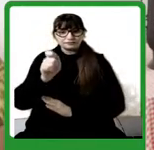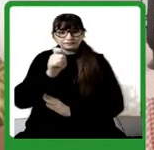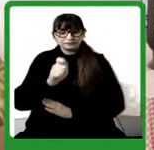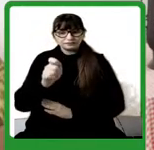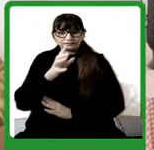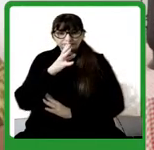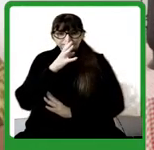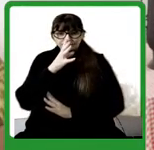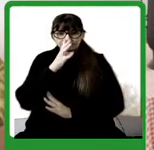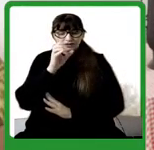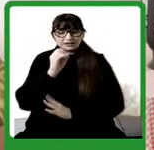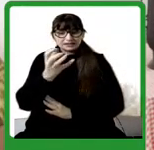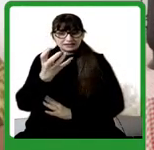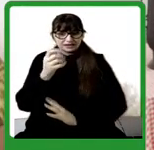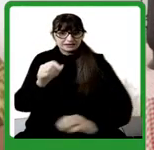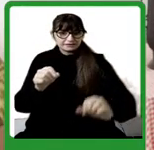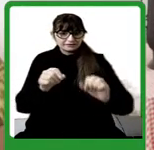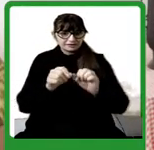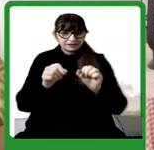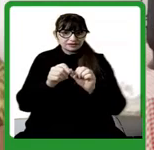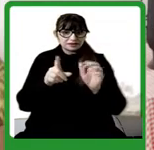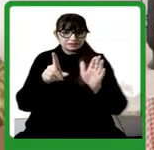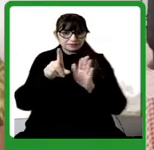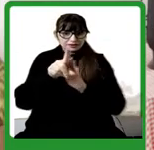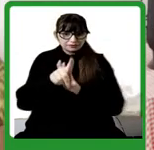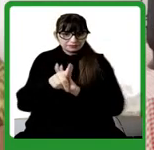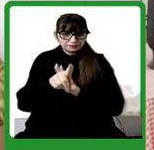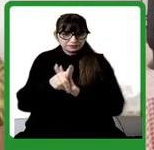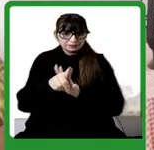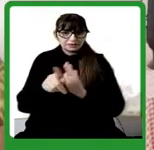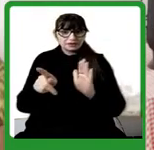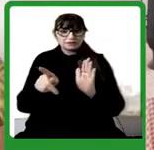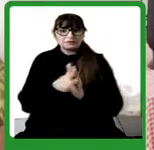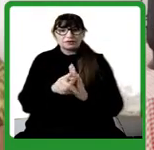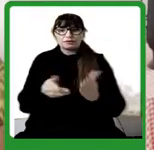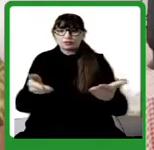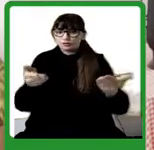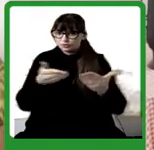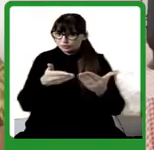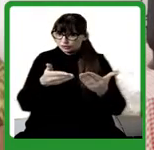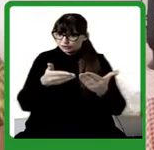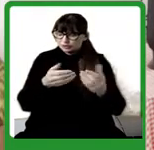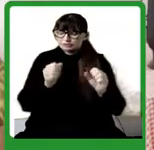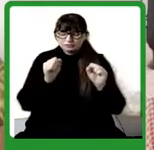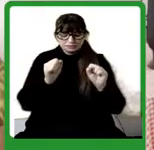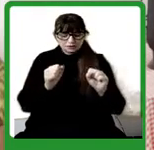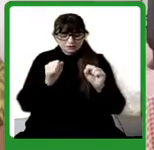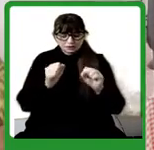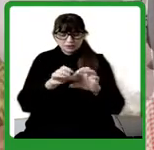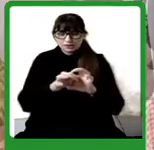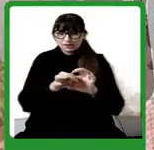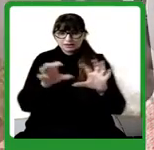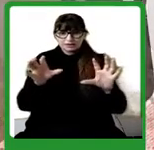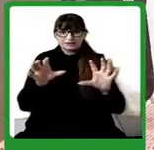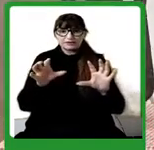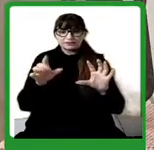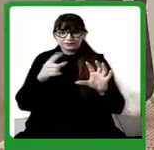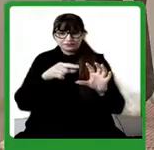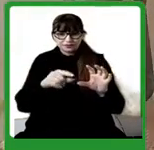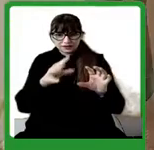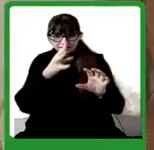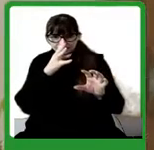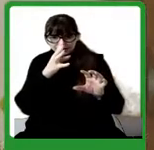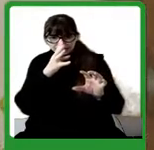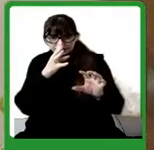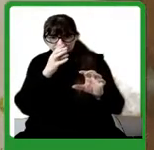quiser fazer uma perguntinha para colocar você aí na parede, então que... Manda pergunta para nós aí, tu que está em casa assistindo, seja